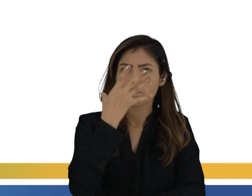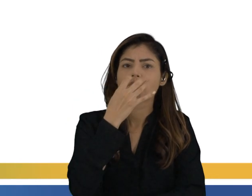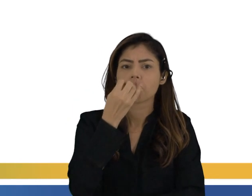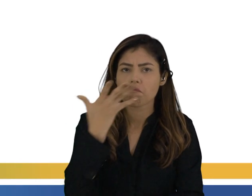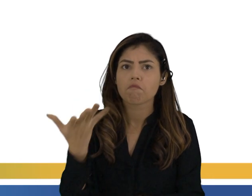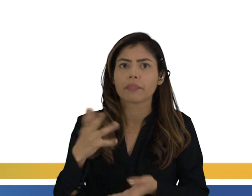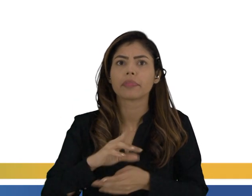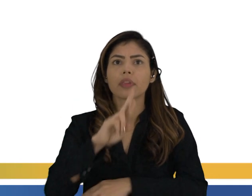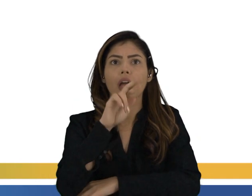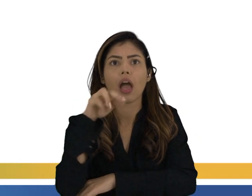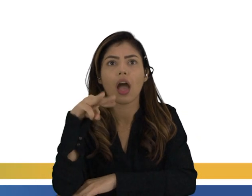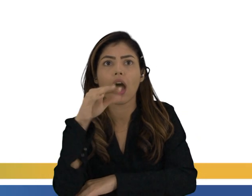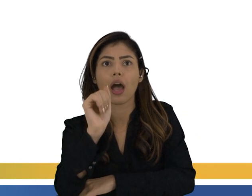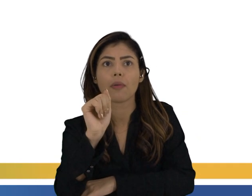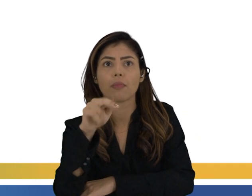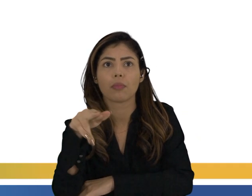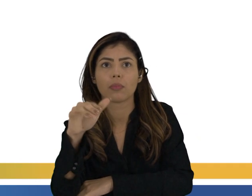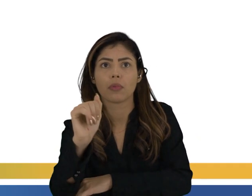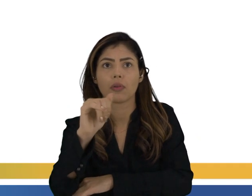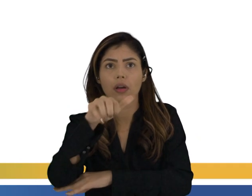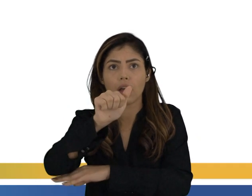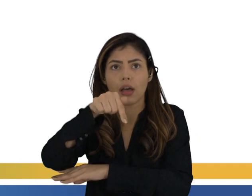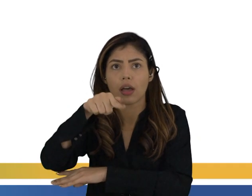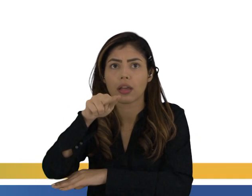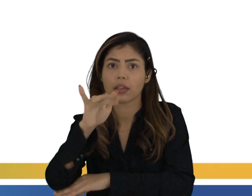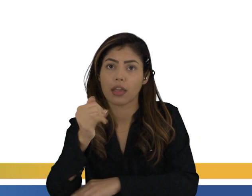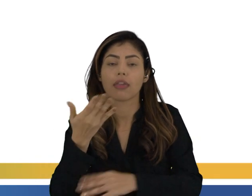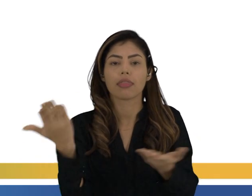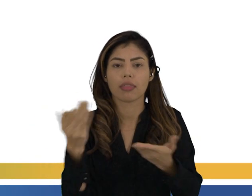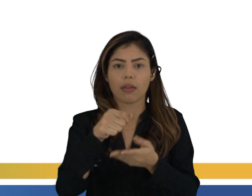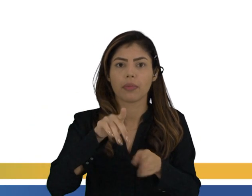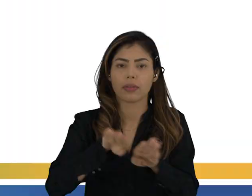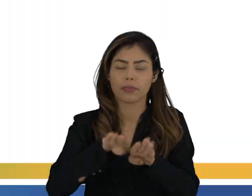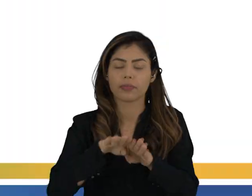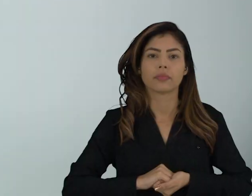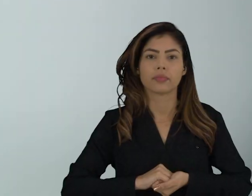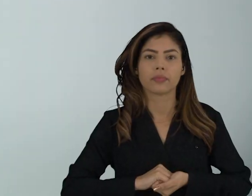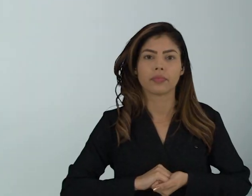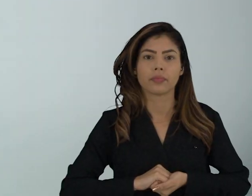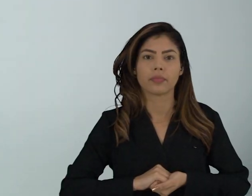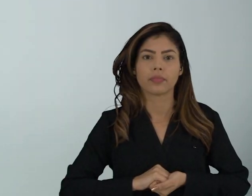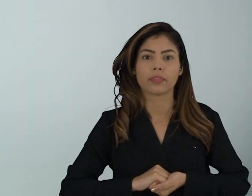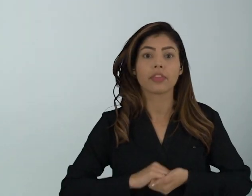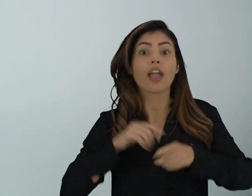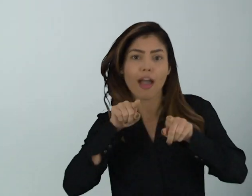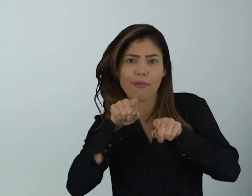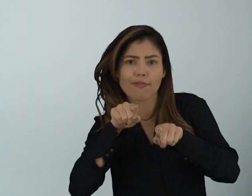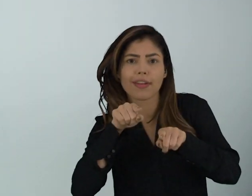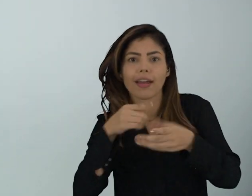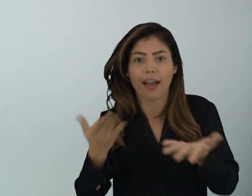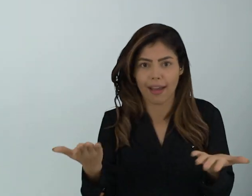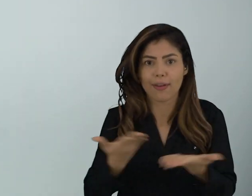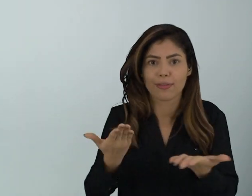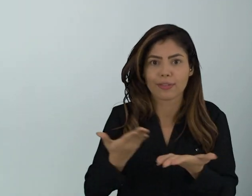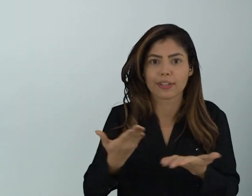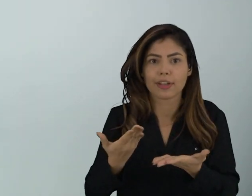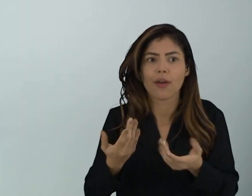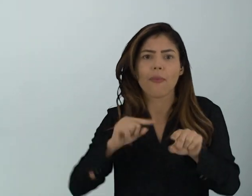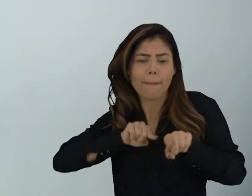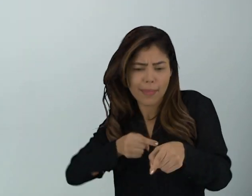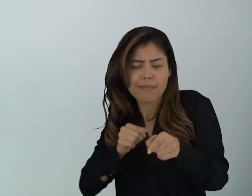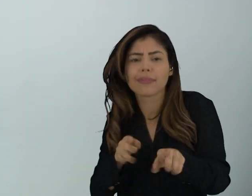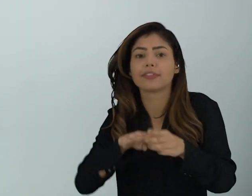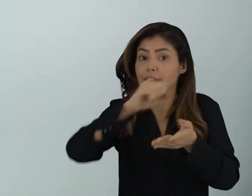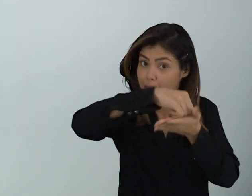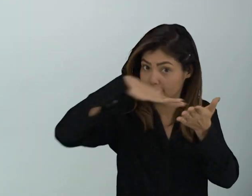de Ramon Akin, também está aqui no nosso estado. Eu deixo para vocês hoje uma proposta